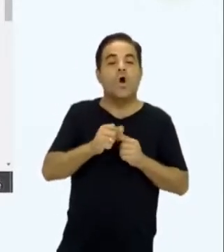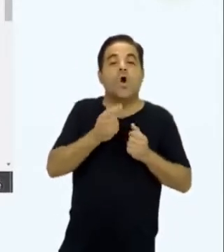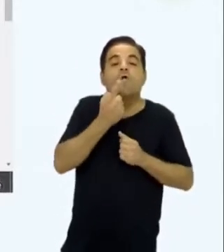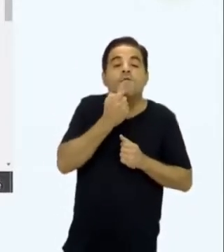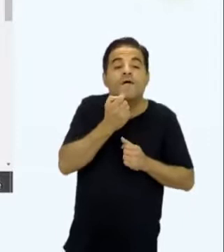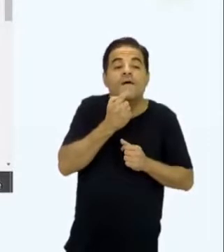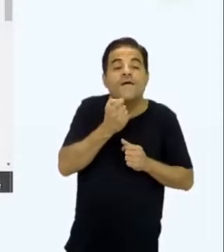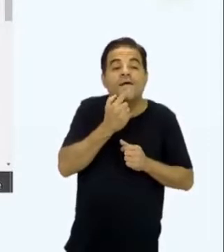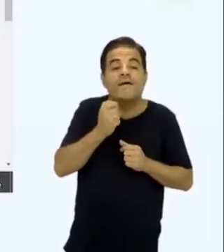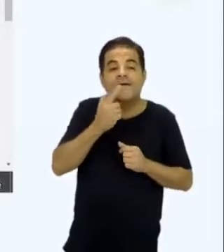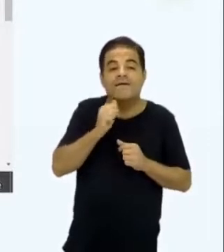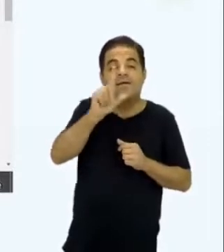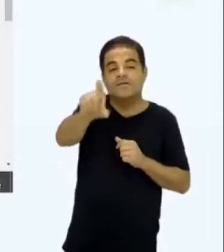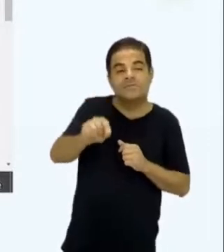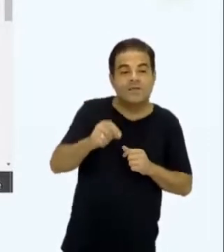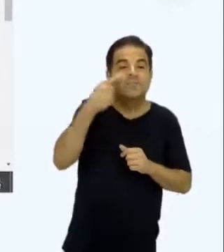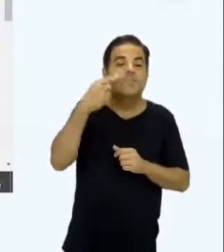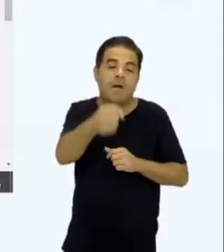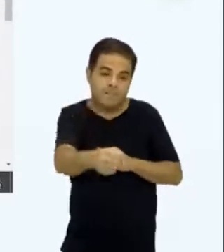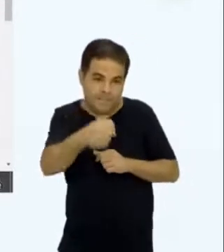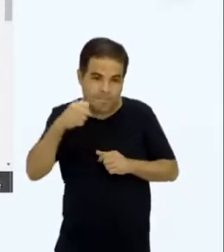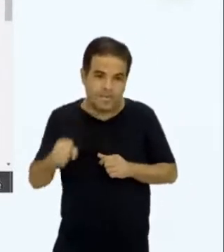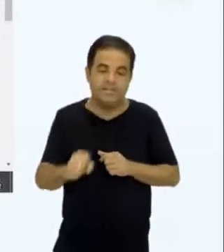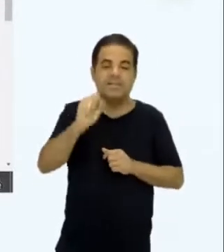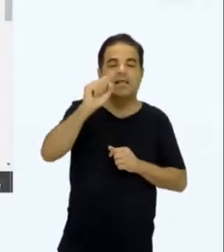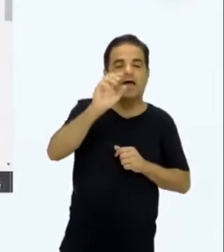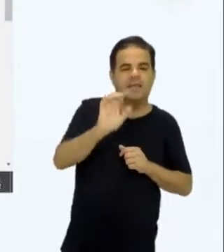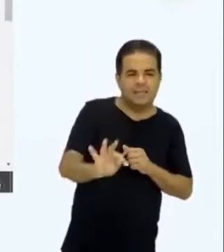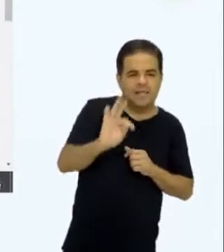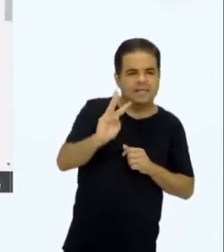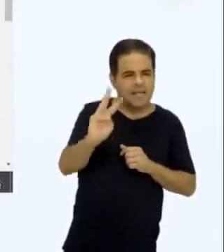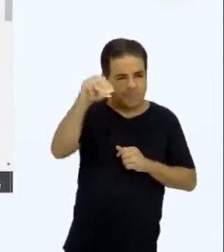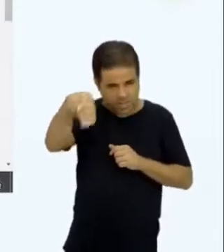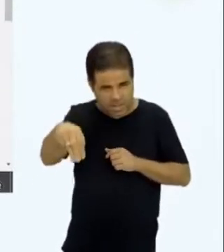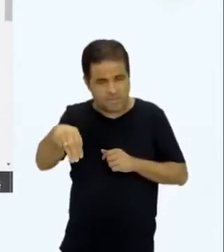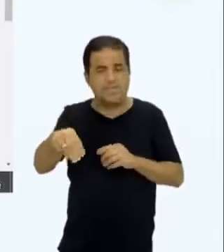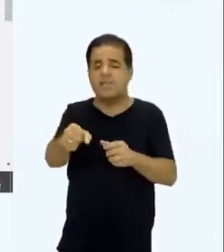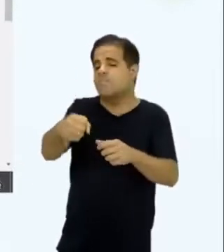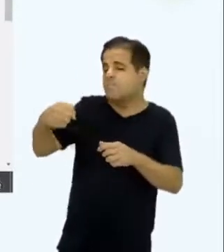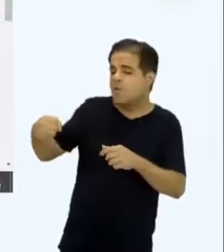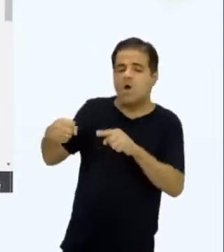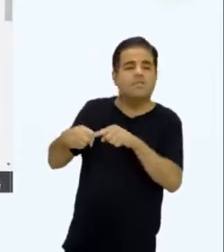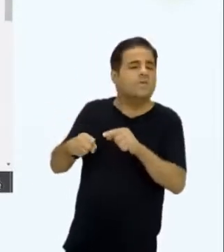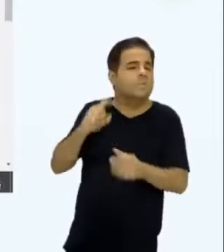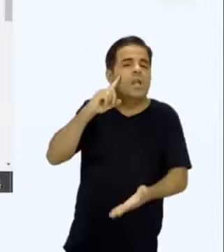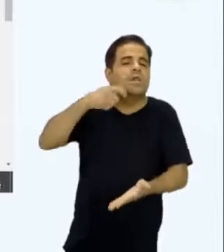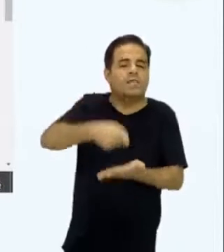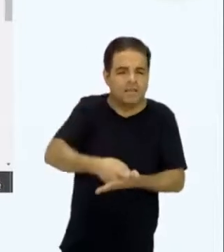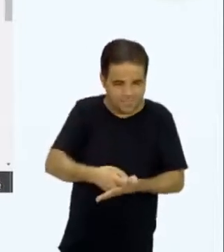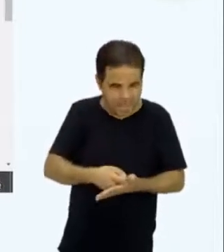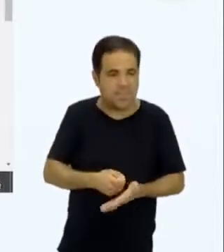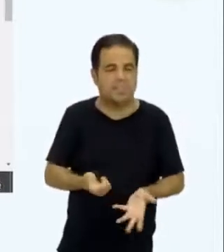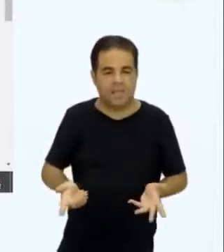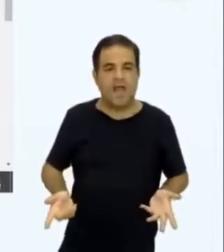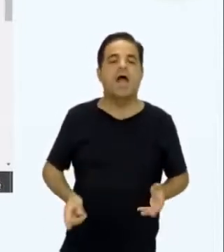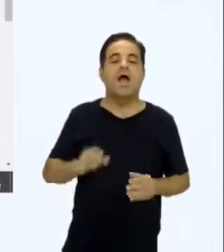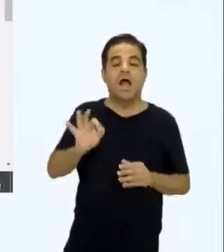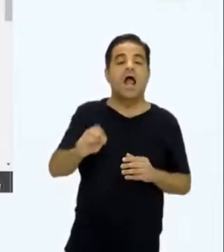vermelho e escolhemos uma porta PWM, né? Que essa porta ela vai determinar